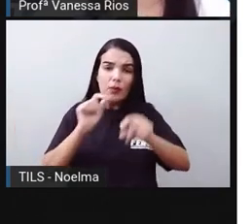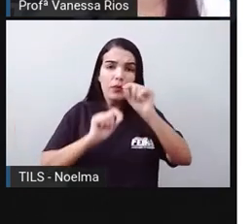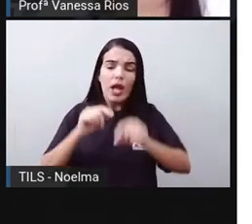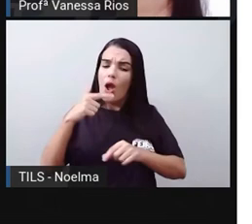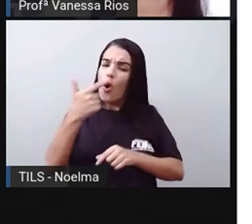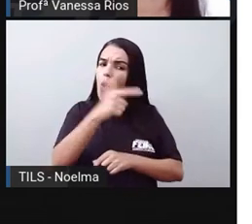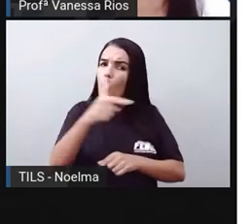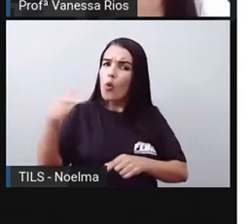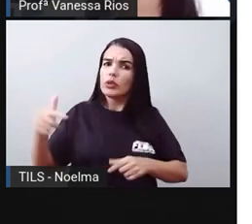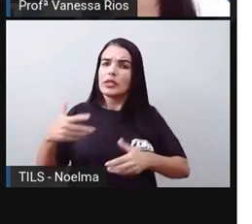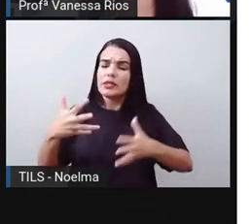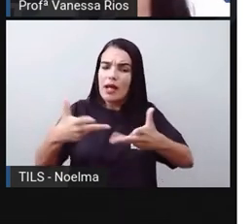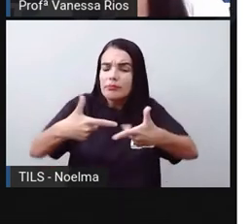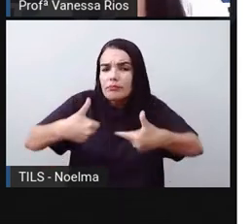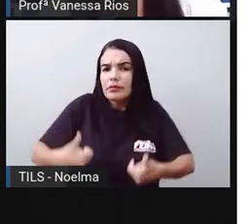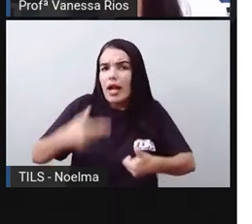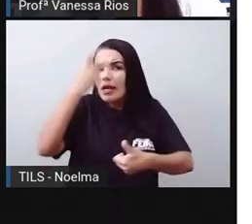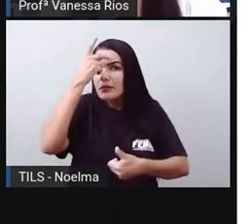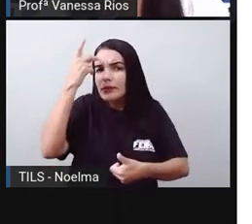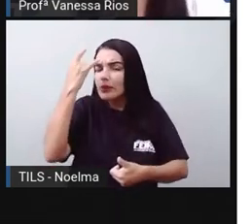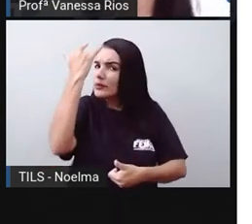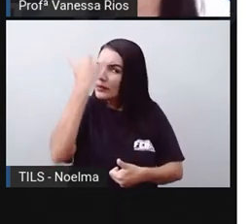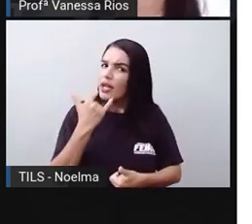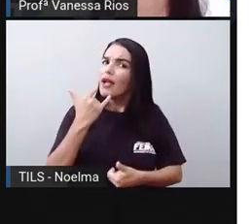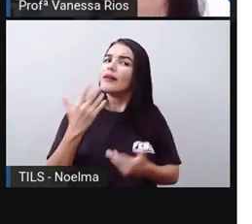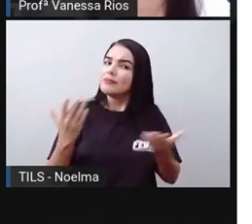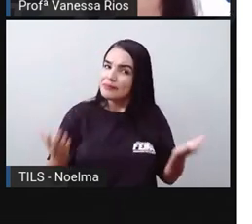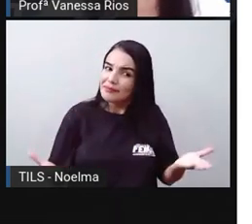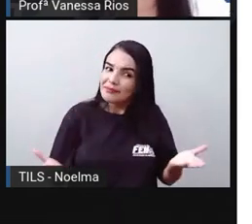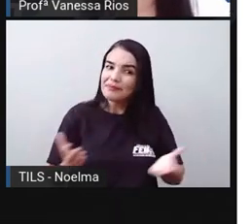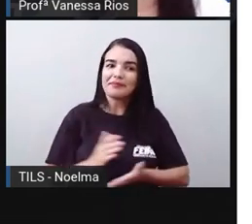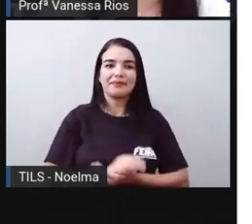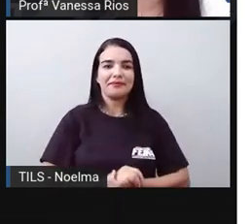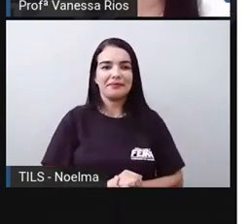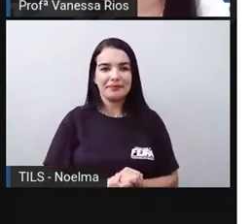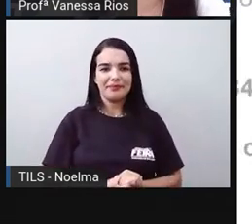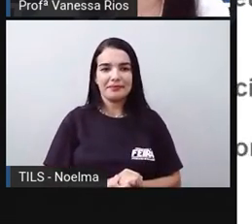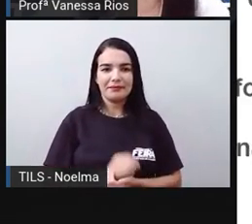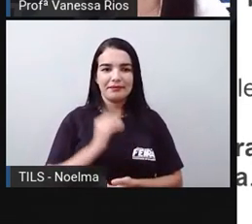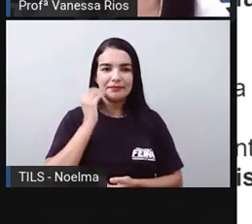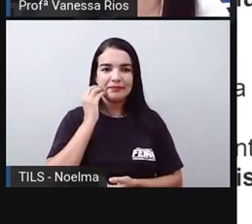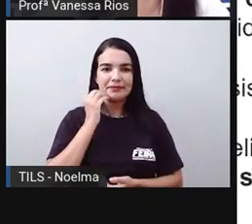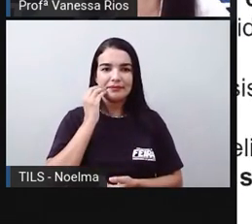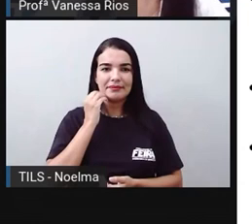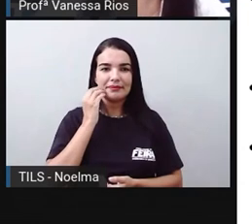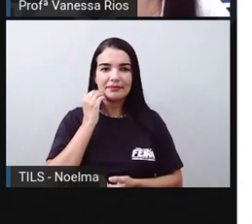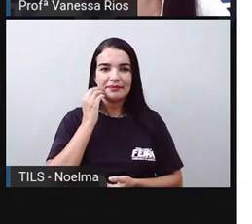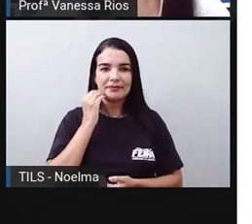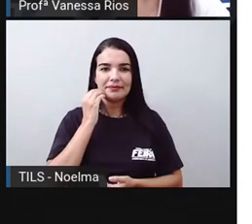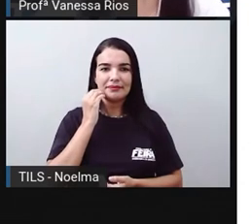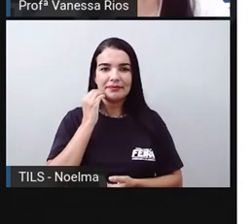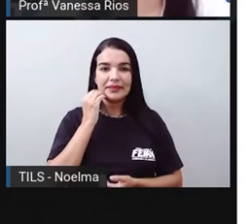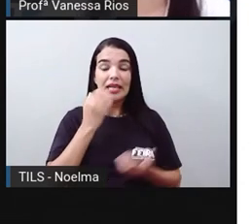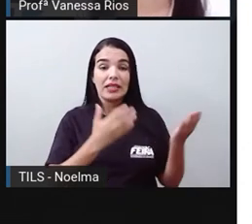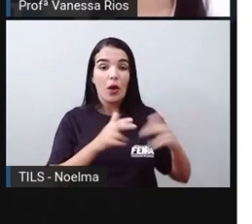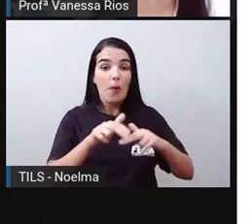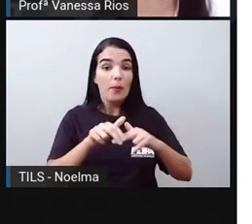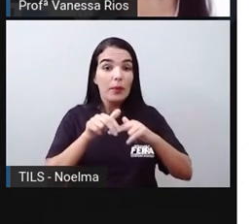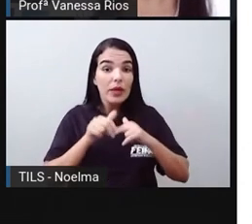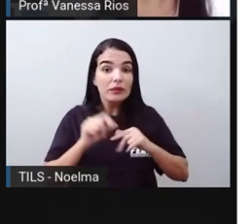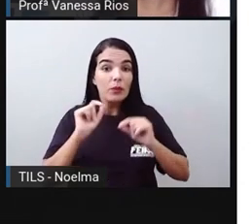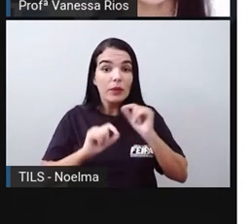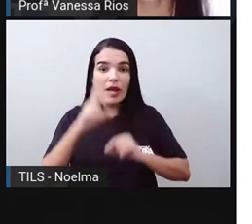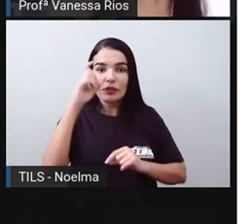outras habilidades pelas pessoas que possuíam algum tipo de deficiência visual. E aí, por causa